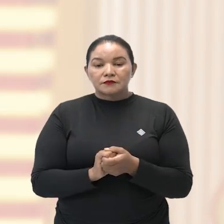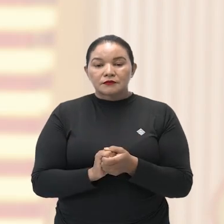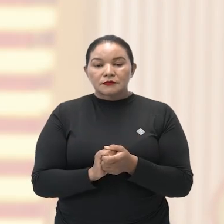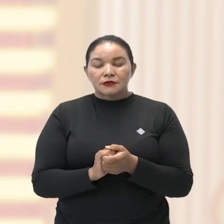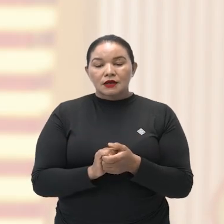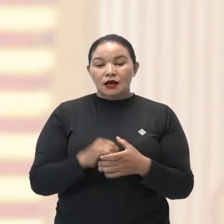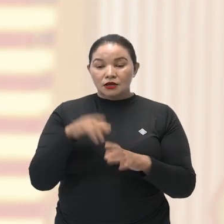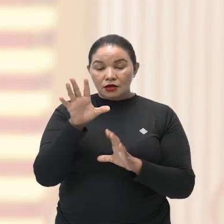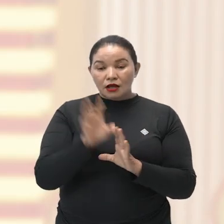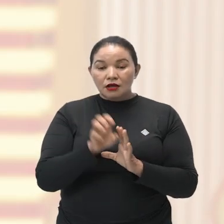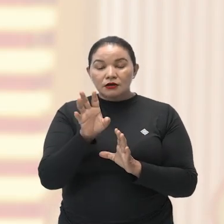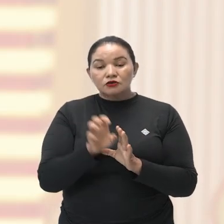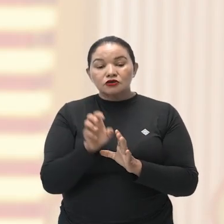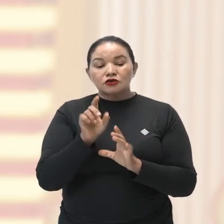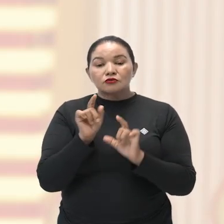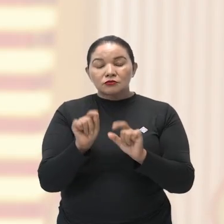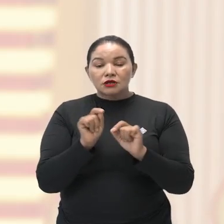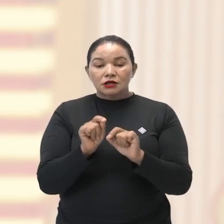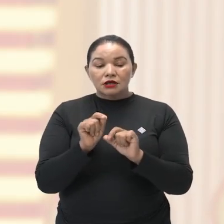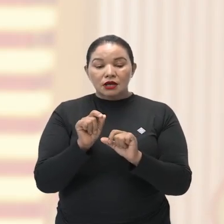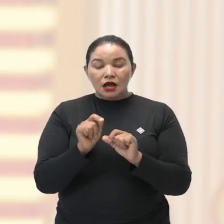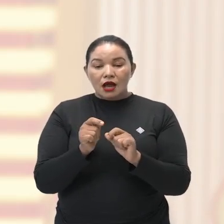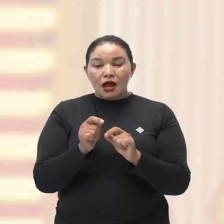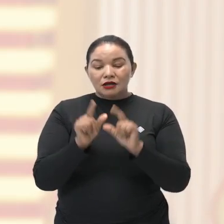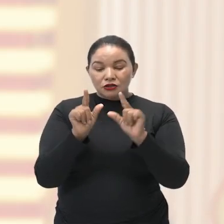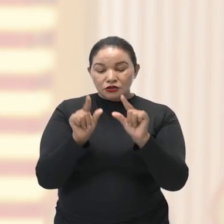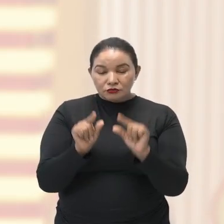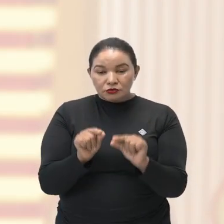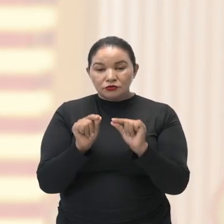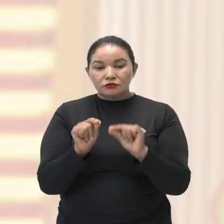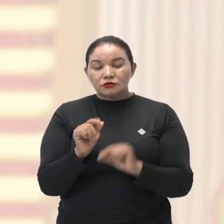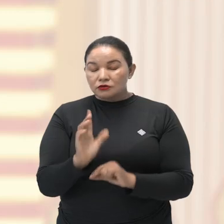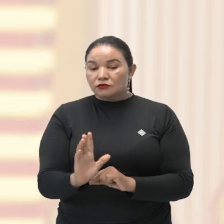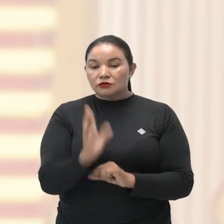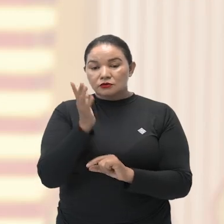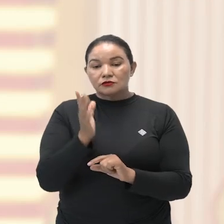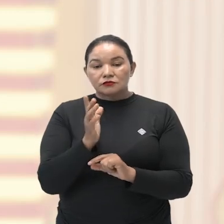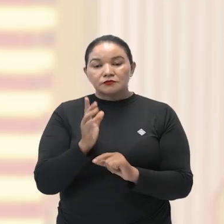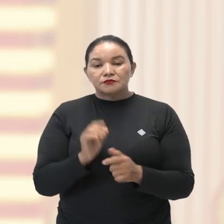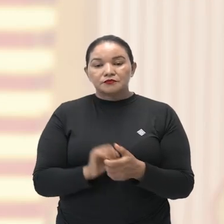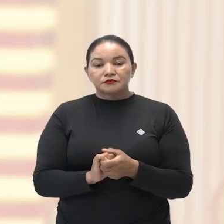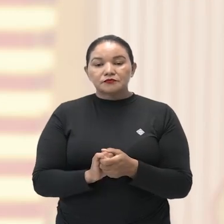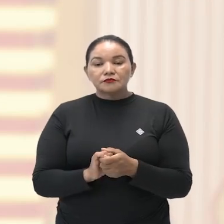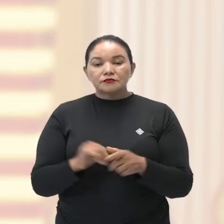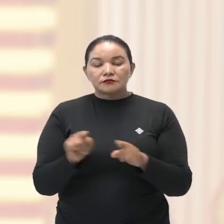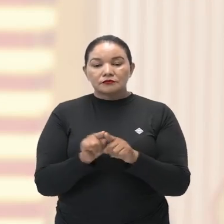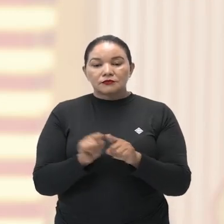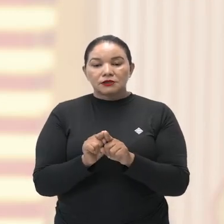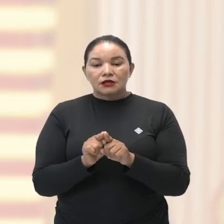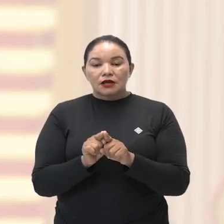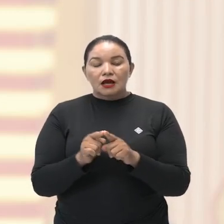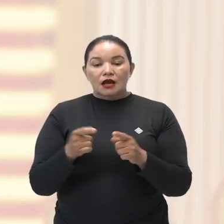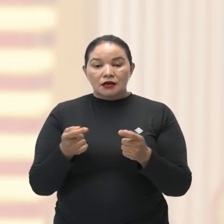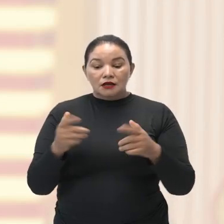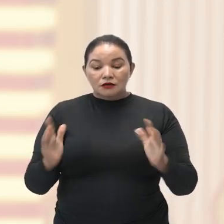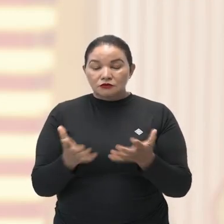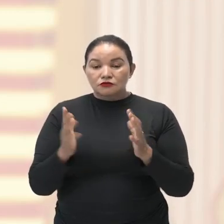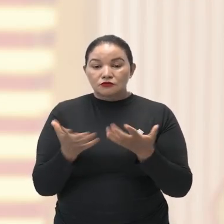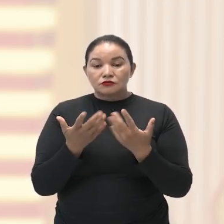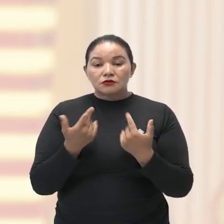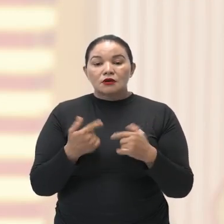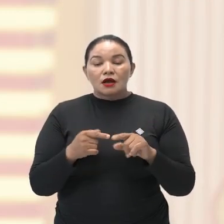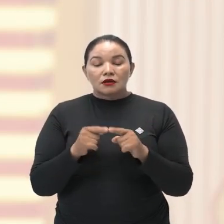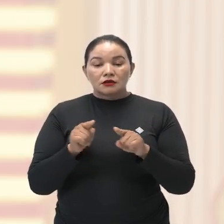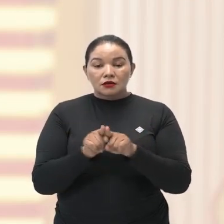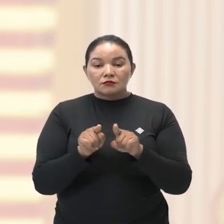energia necessária para que uma reação ocorra. Então, às vezes, para agilizar um processo, você só precisa colocar uma pitada de